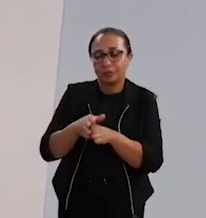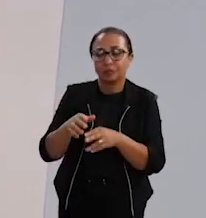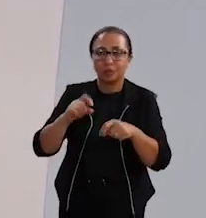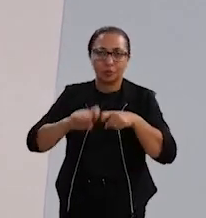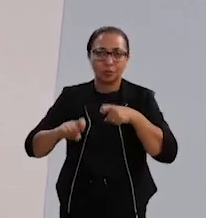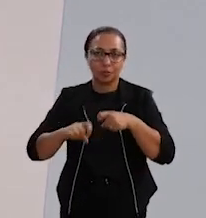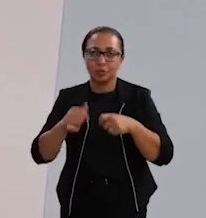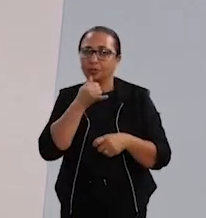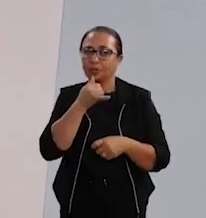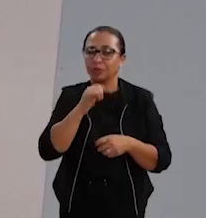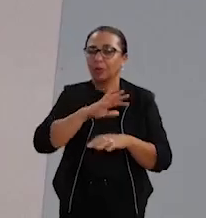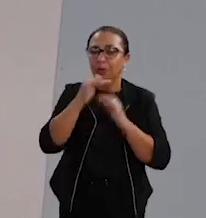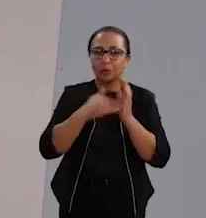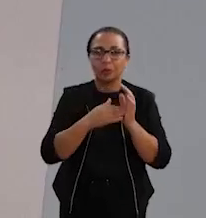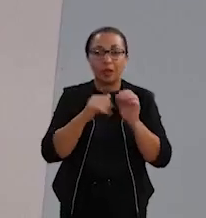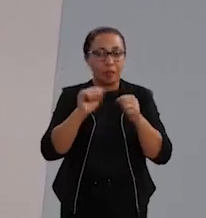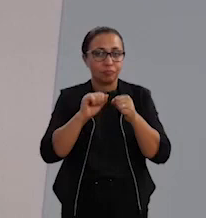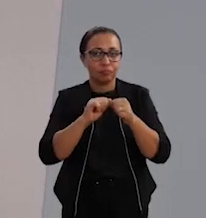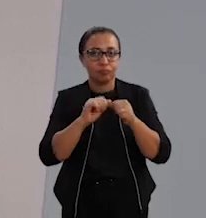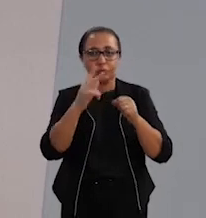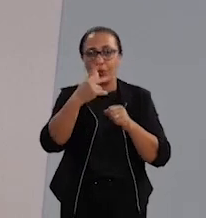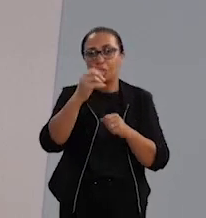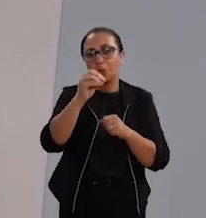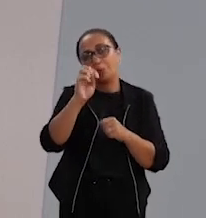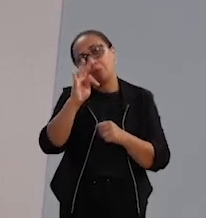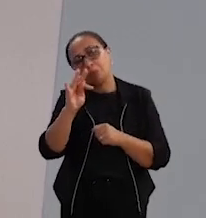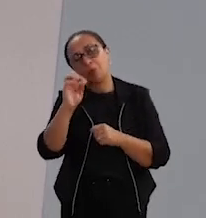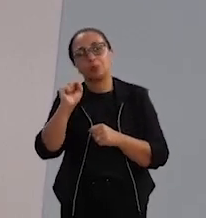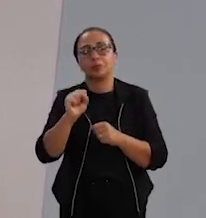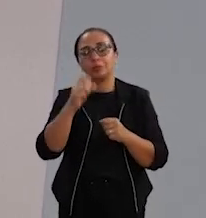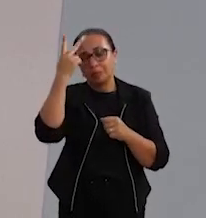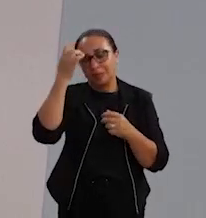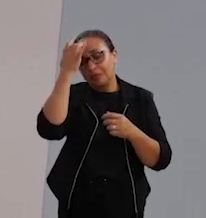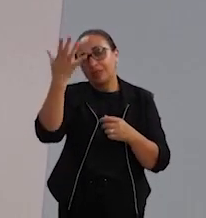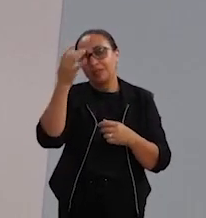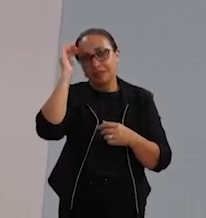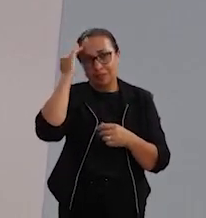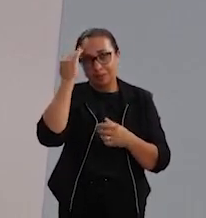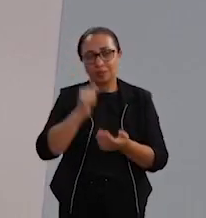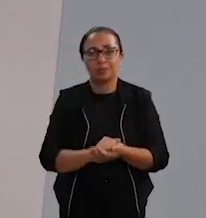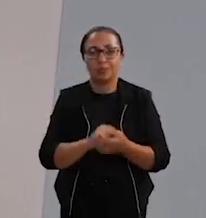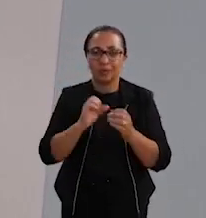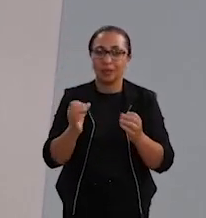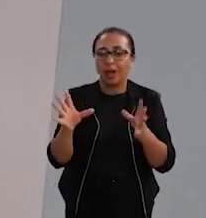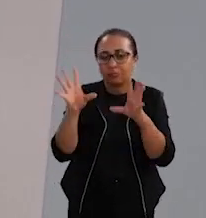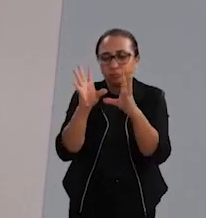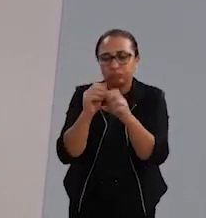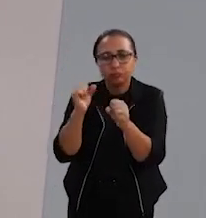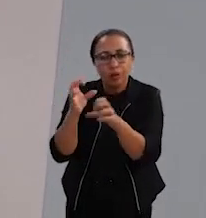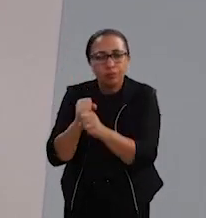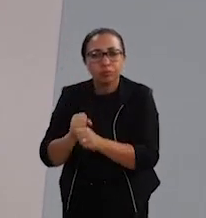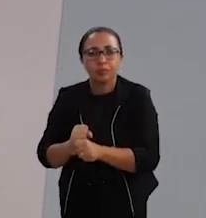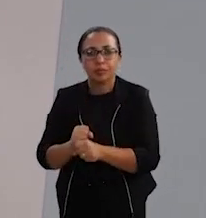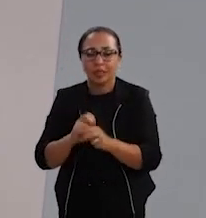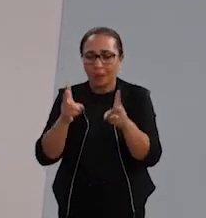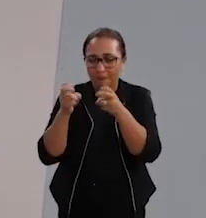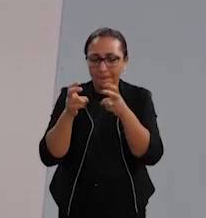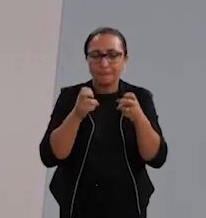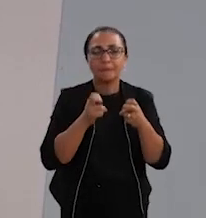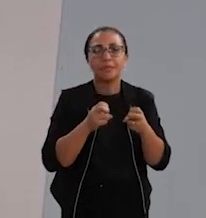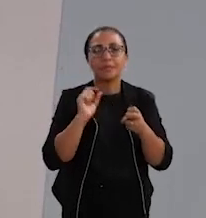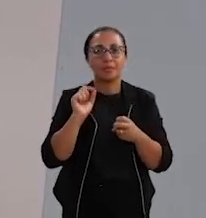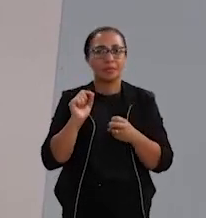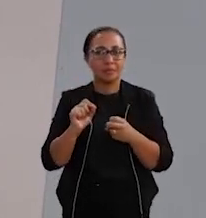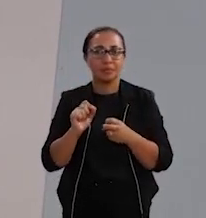Então, tudo isso era feito nos posts para facilitar a compreensão. Aí a gente quantificou isso e a